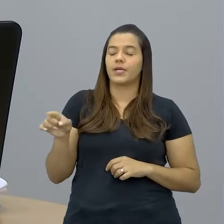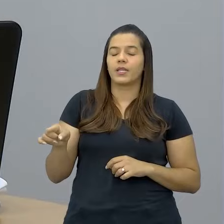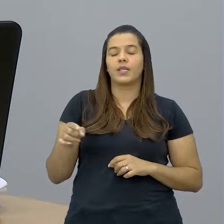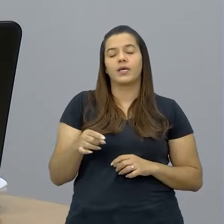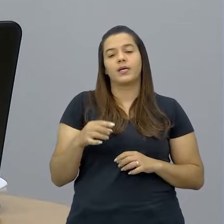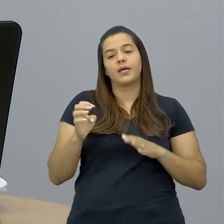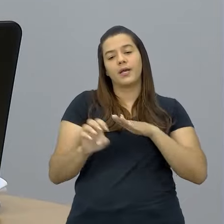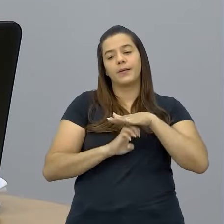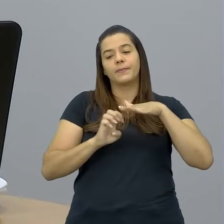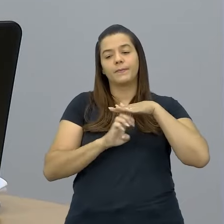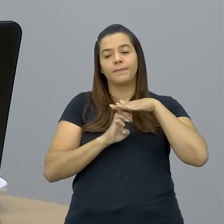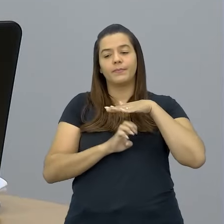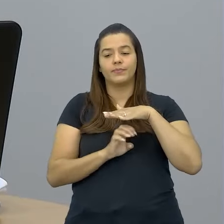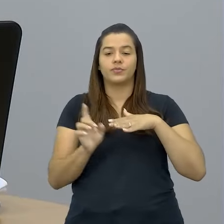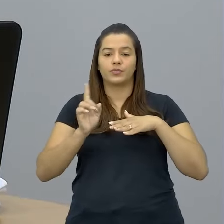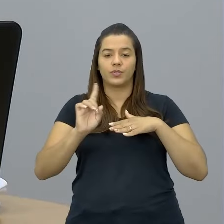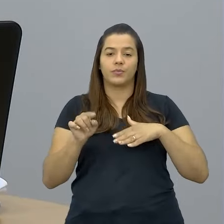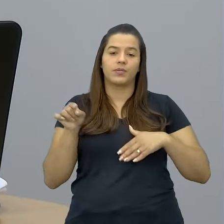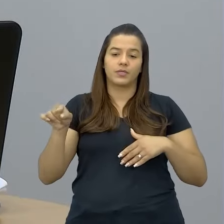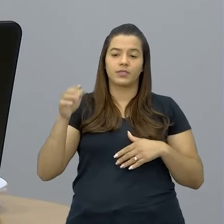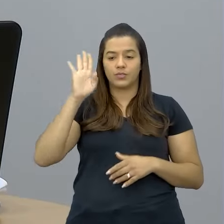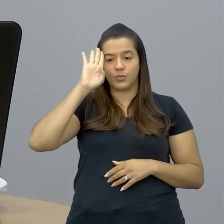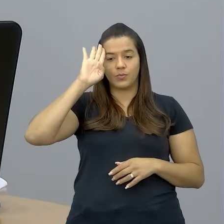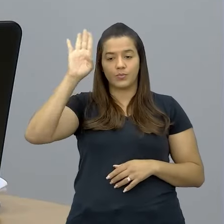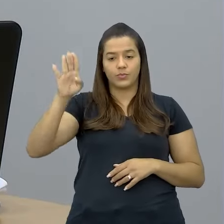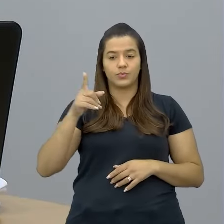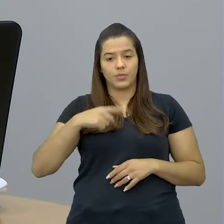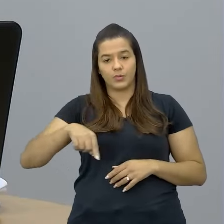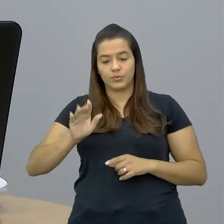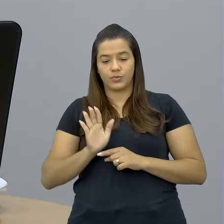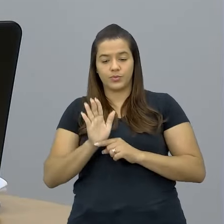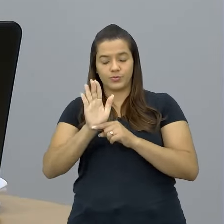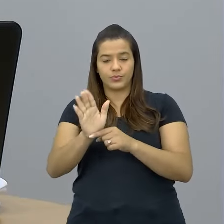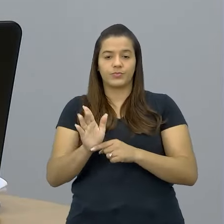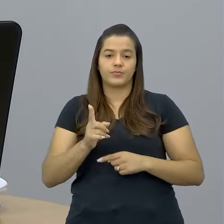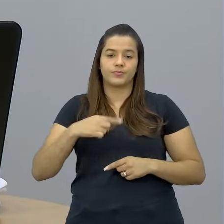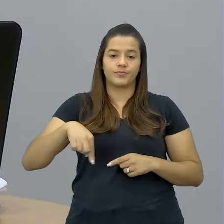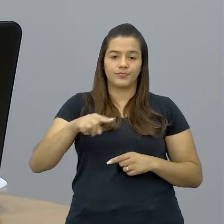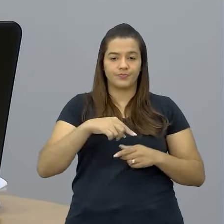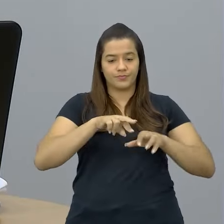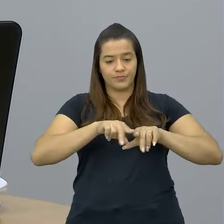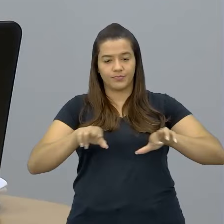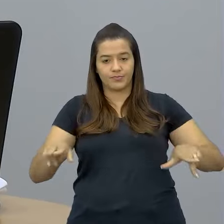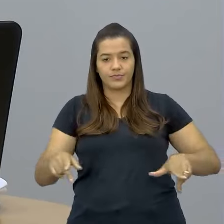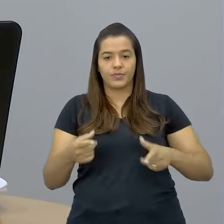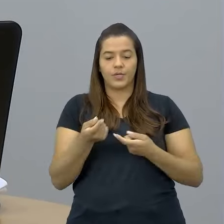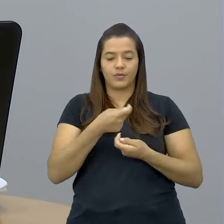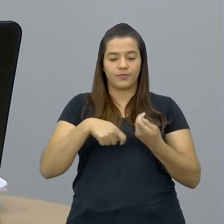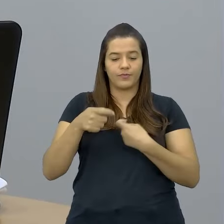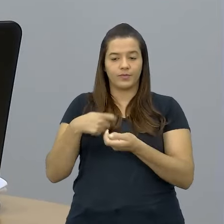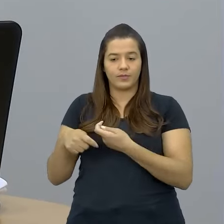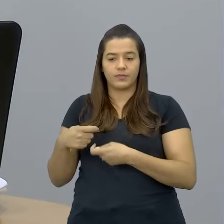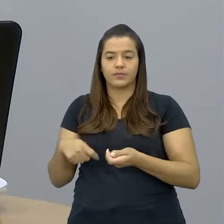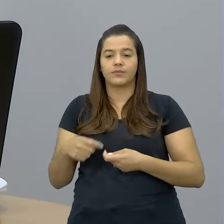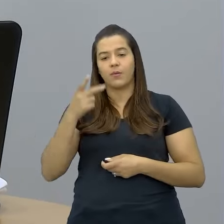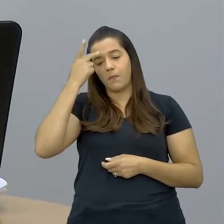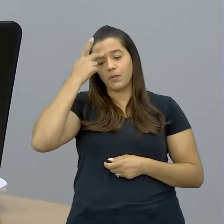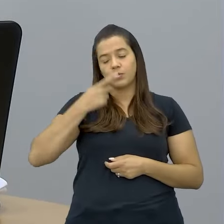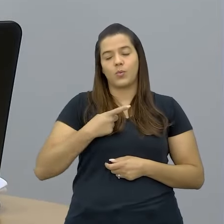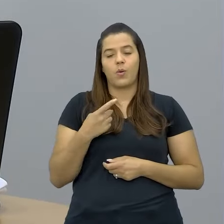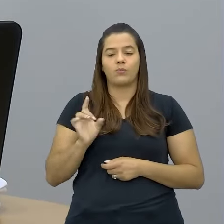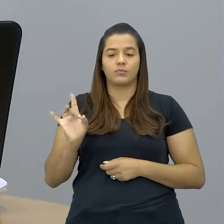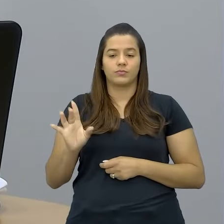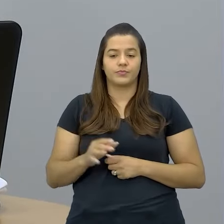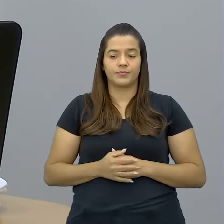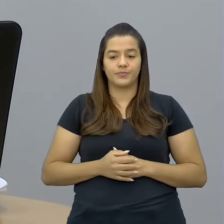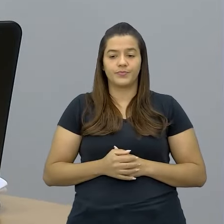como ele sendo o agente dessa função, né, dessa questão financeira aí. Mas quando você fala